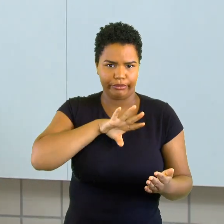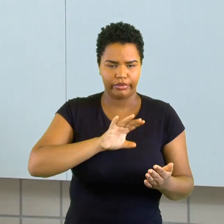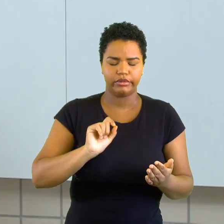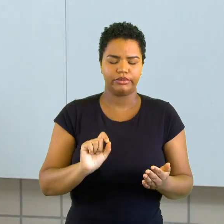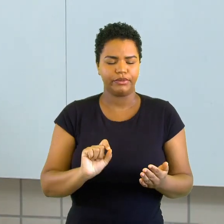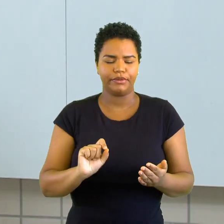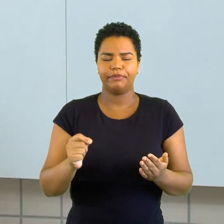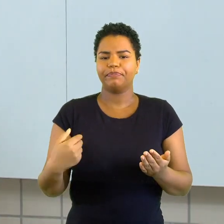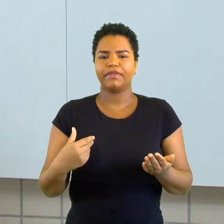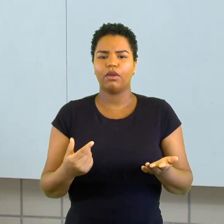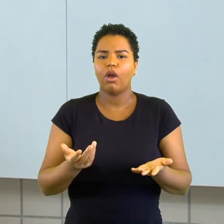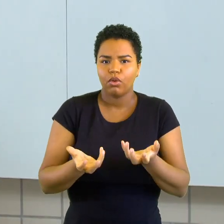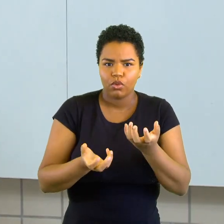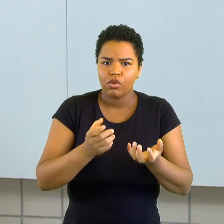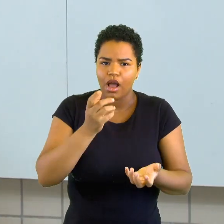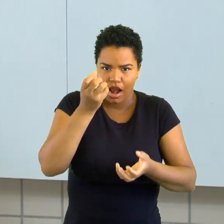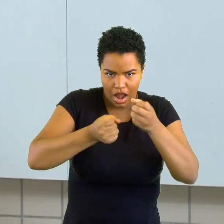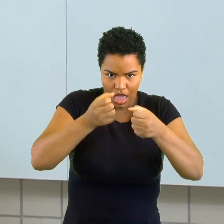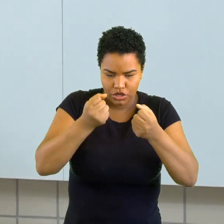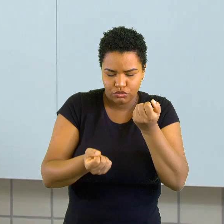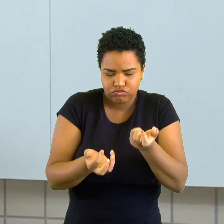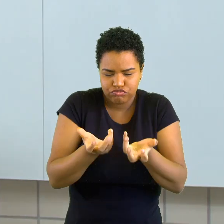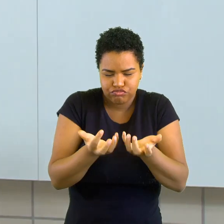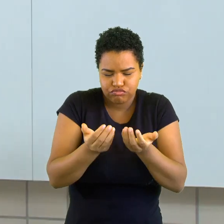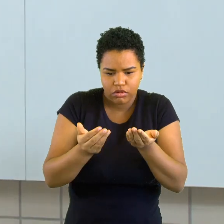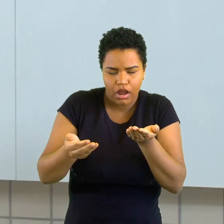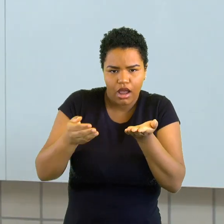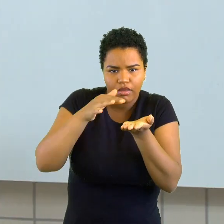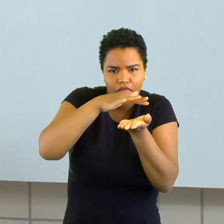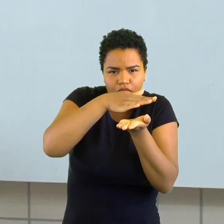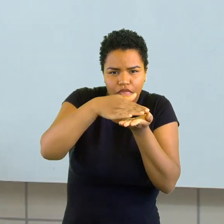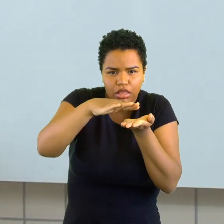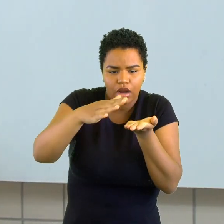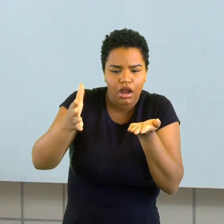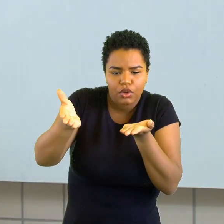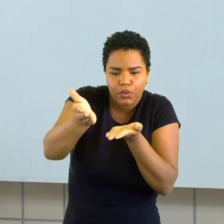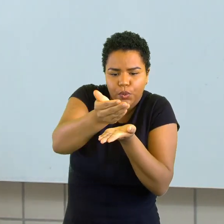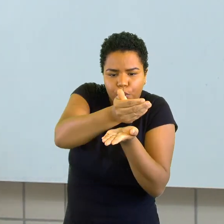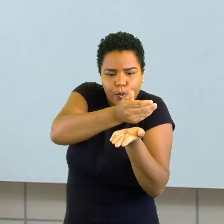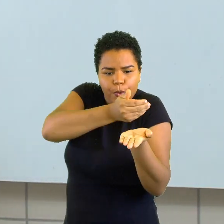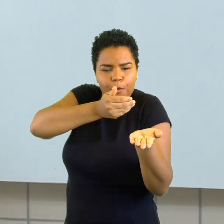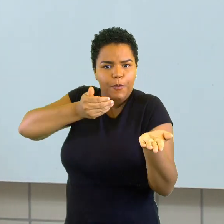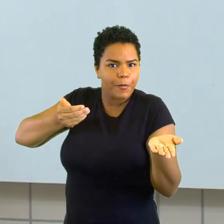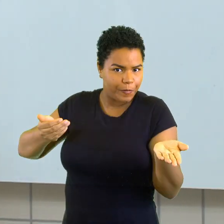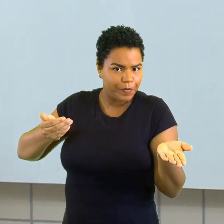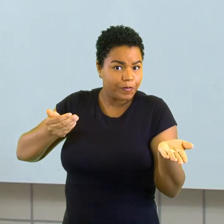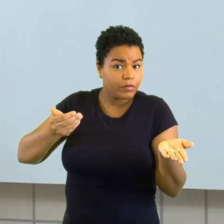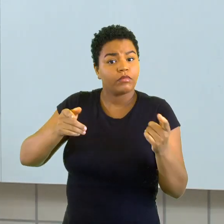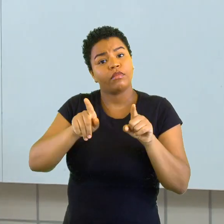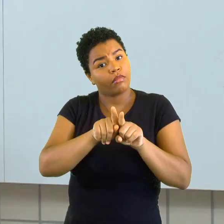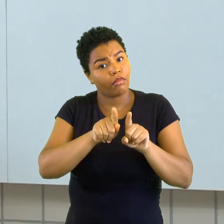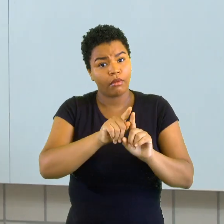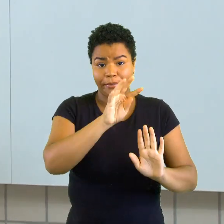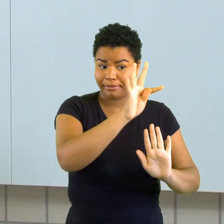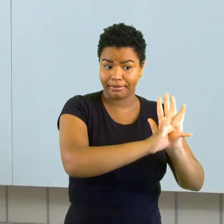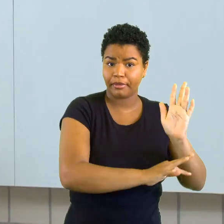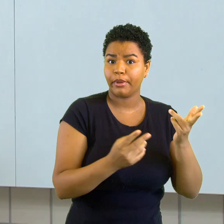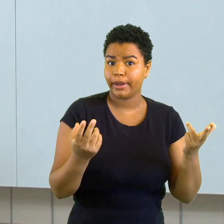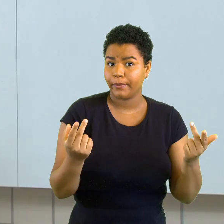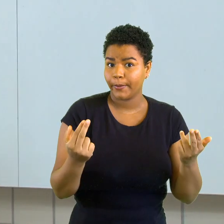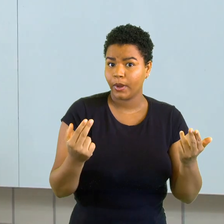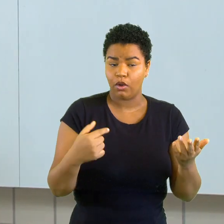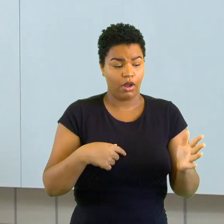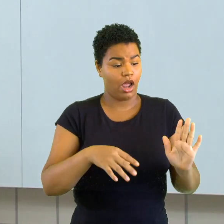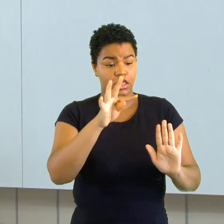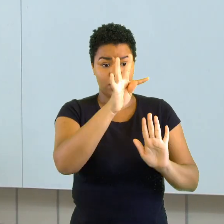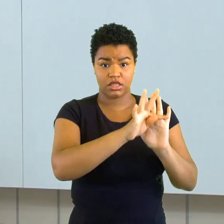seria desnatar o leite, né? To skim, desnatar o leite, e nós desnatando o texto, ou seja, tirando a